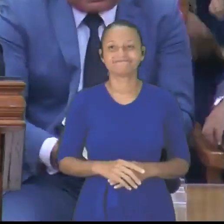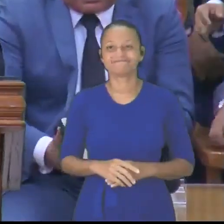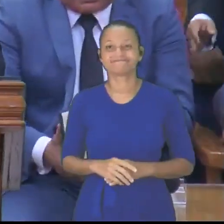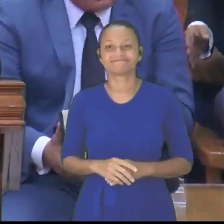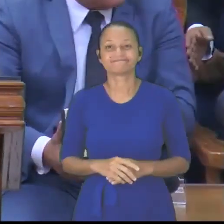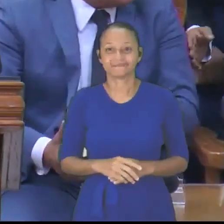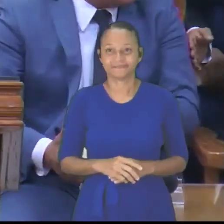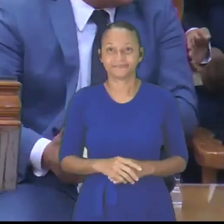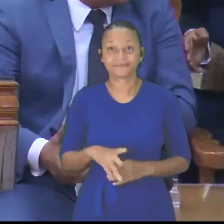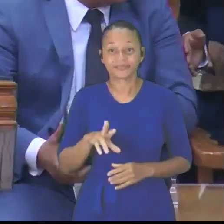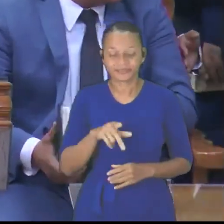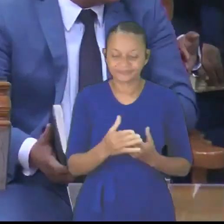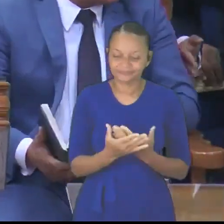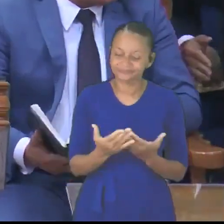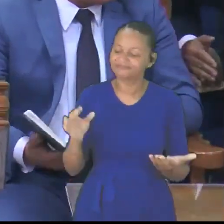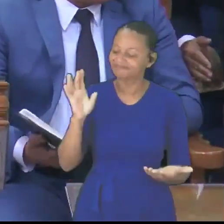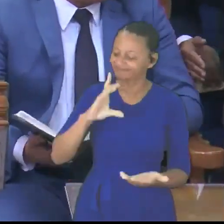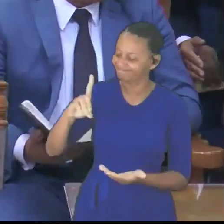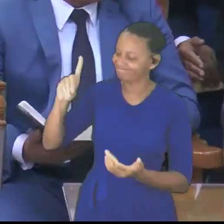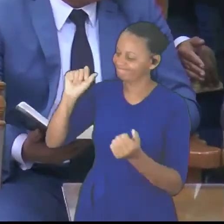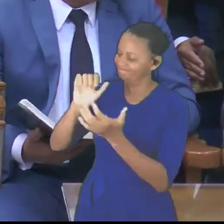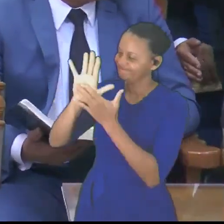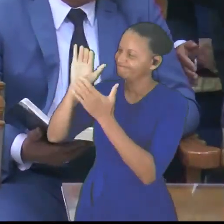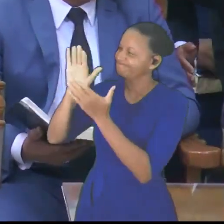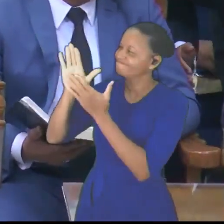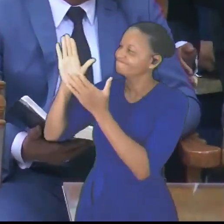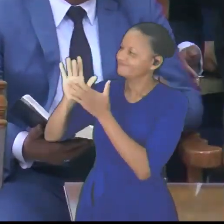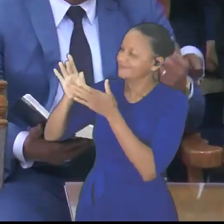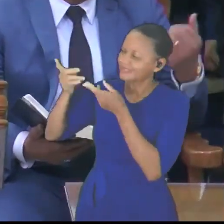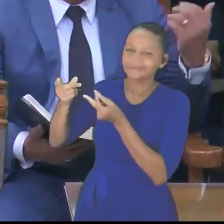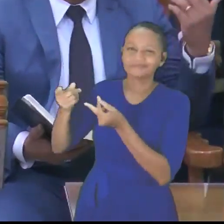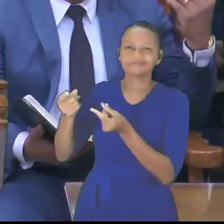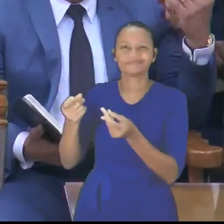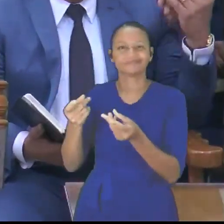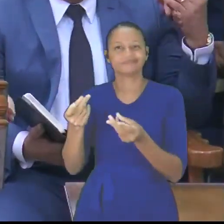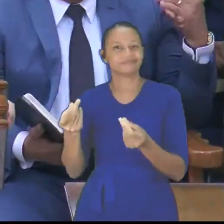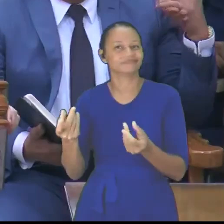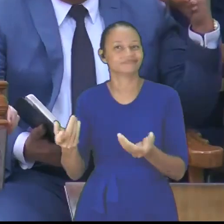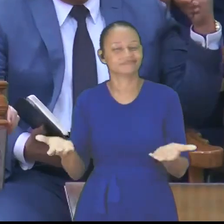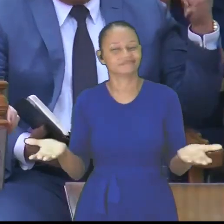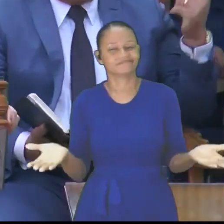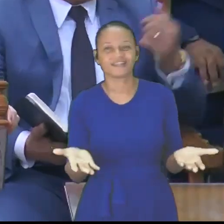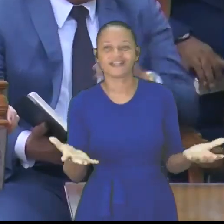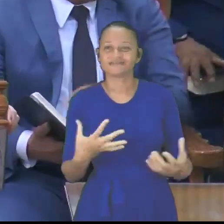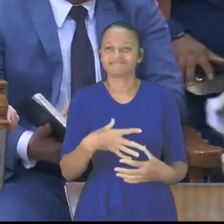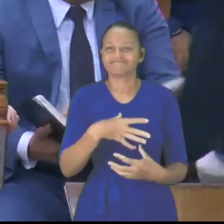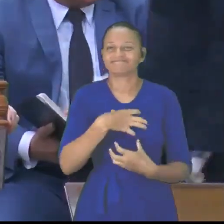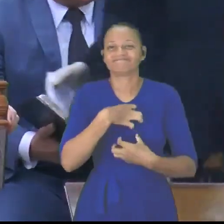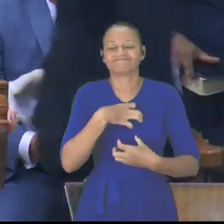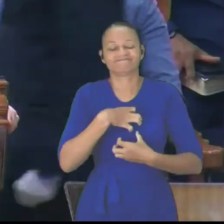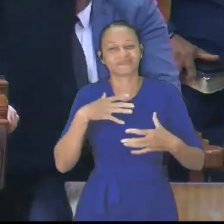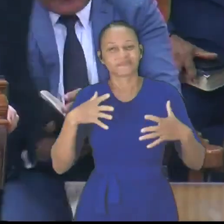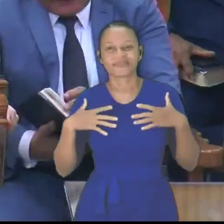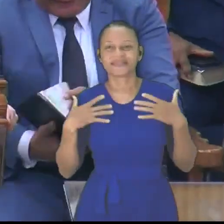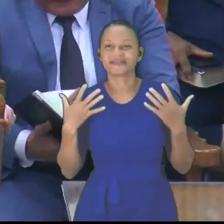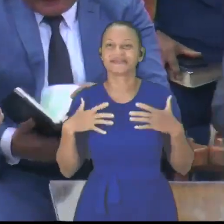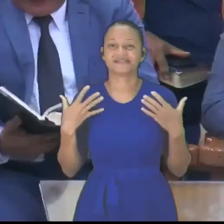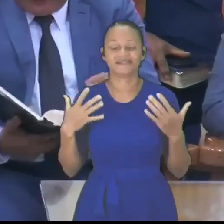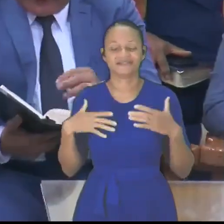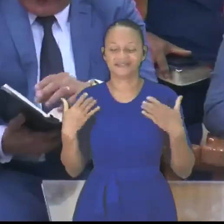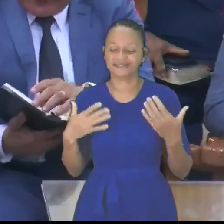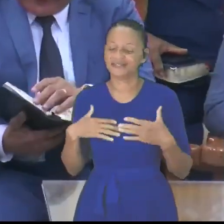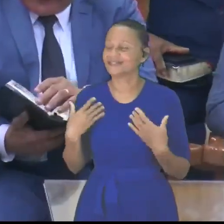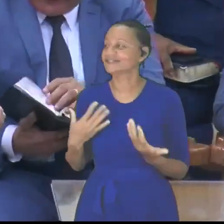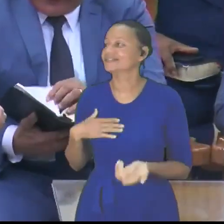Meus irmãos, que Deus seja louvado para sempre. Nós estamos com muita alegria, pela graça